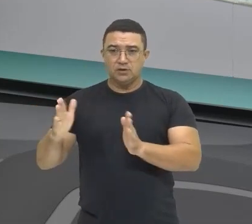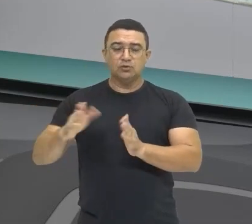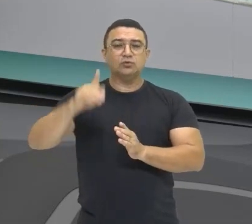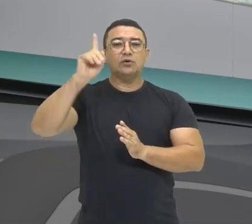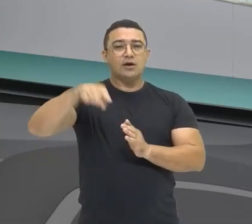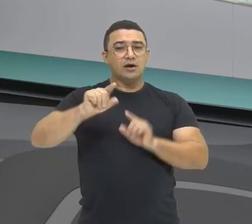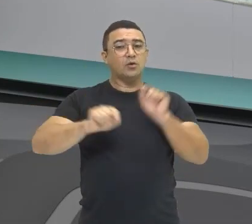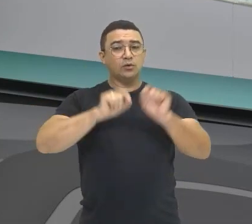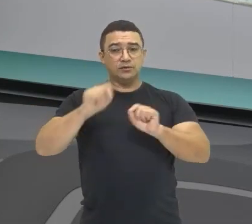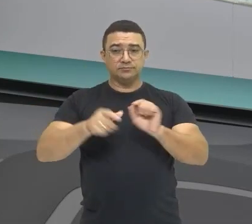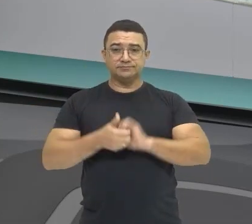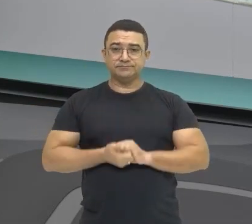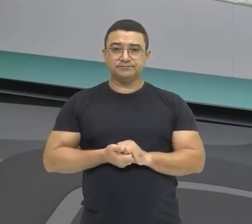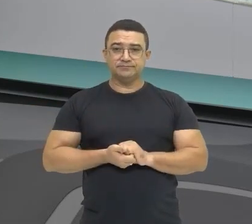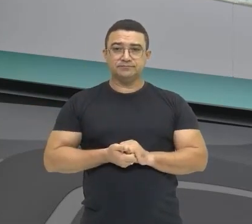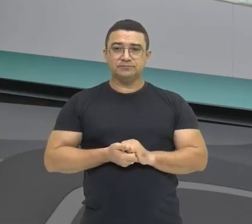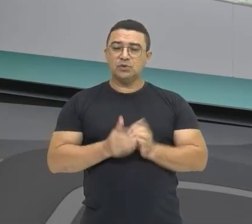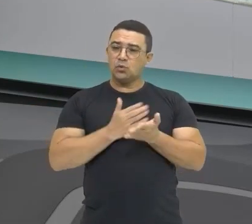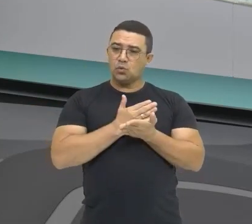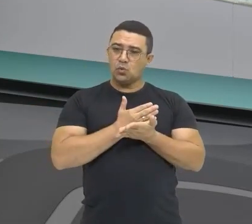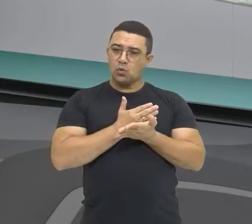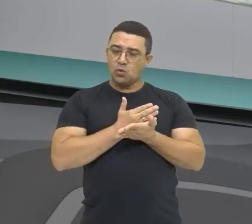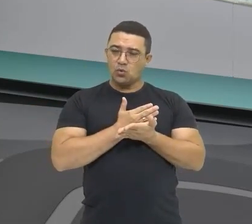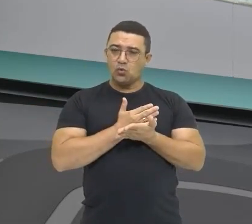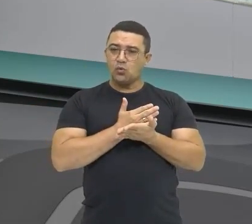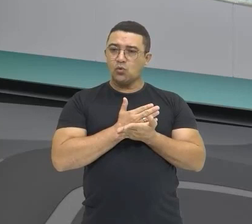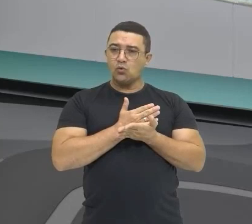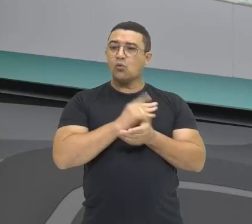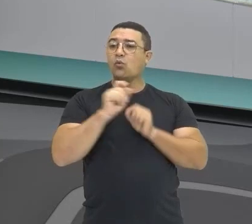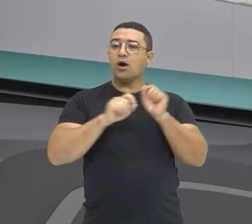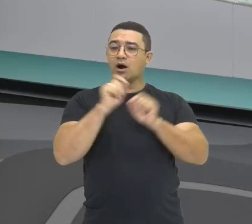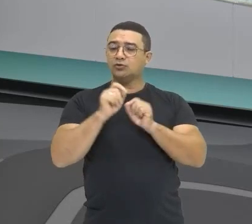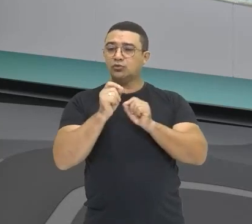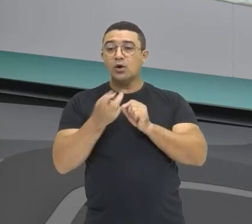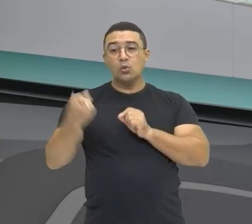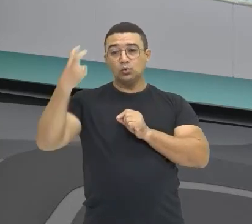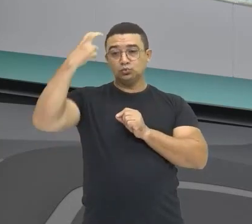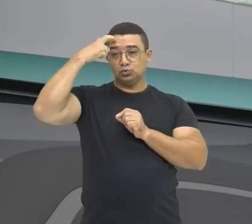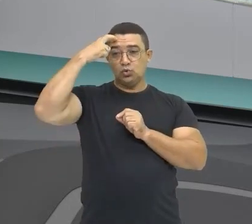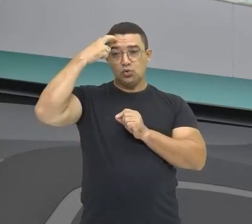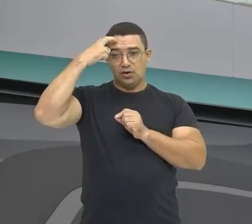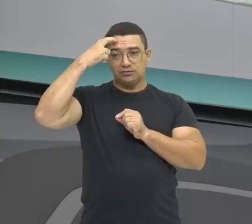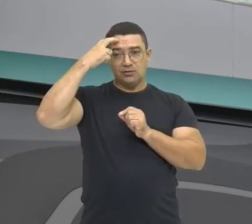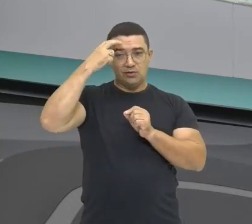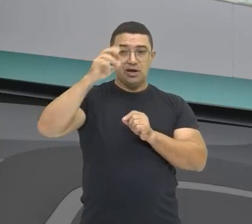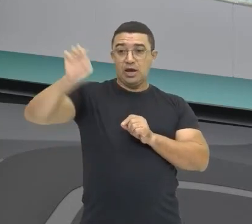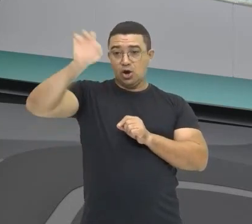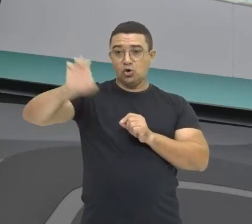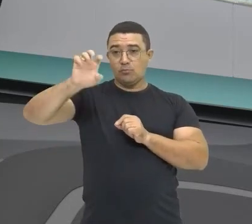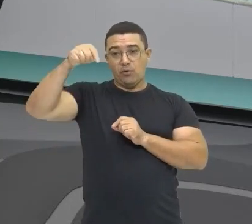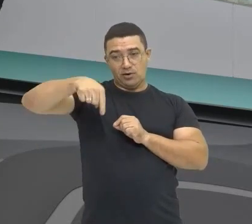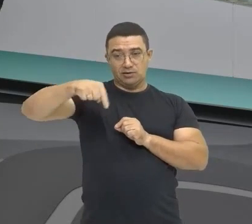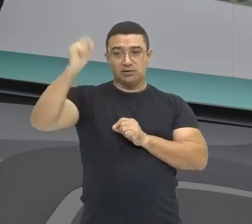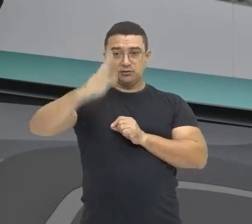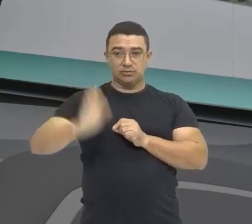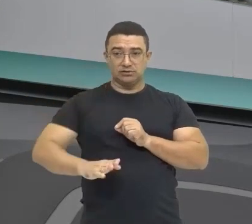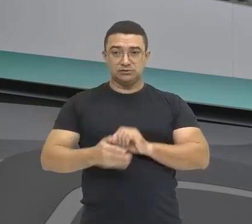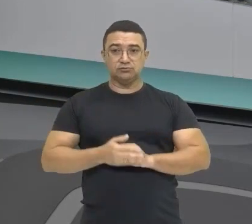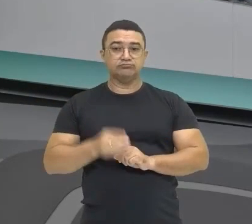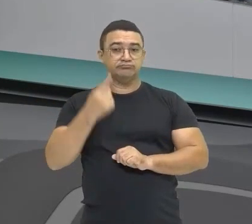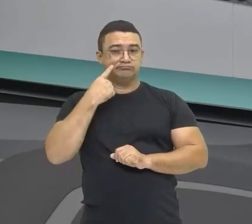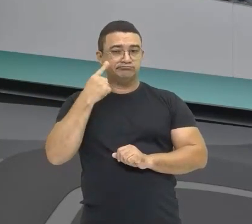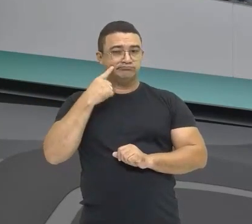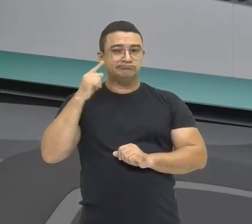corresponde exatamente à introdução da cultura europeia no Brasil. Vamos conhecer o histórico, né,